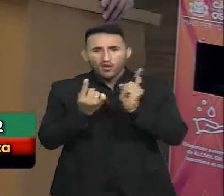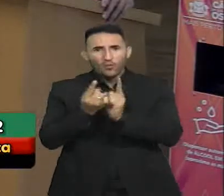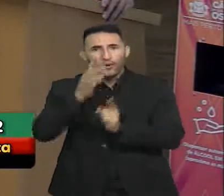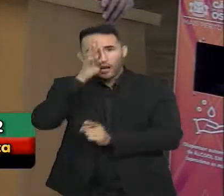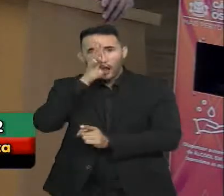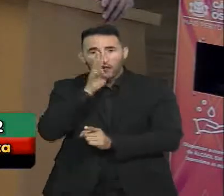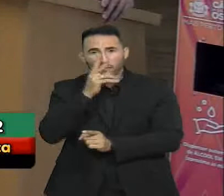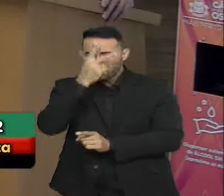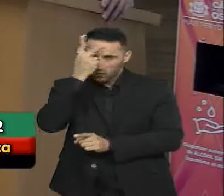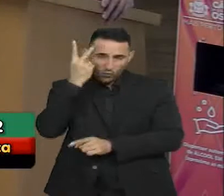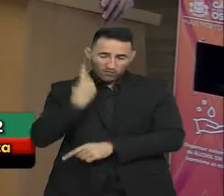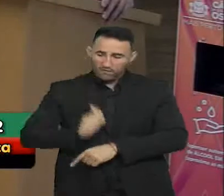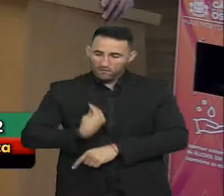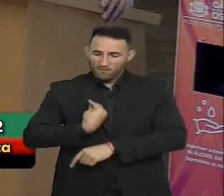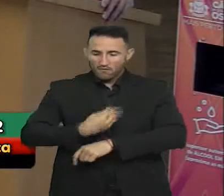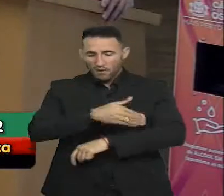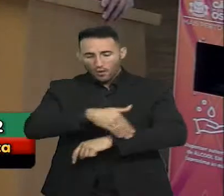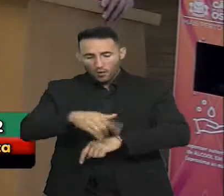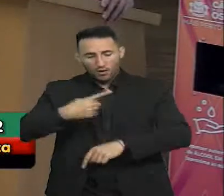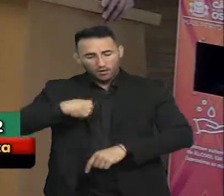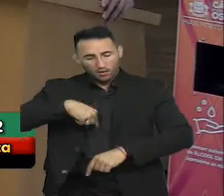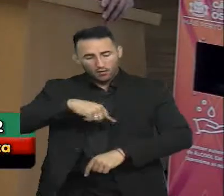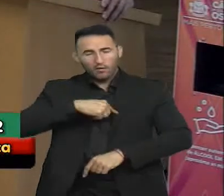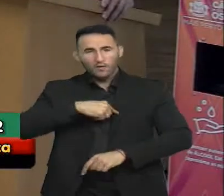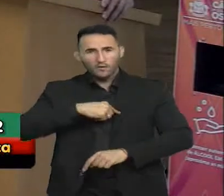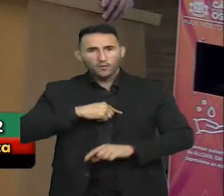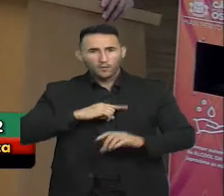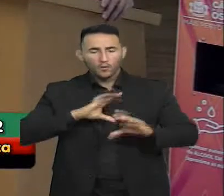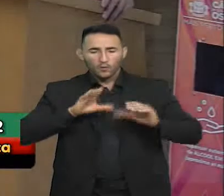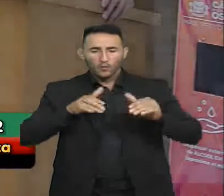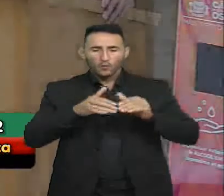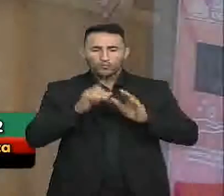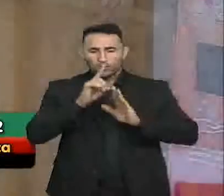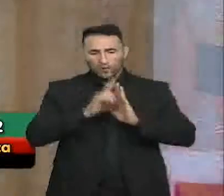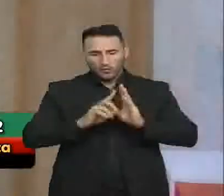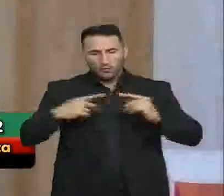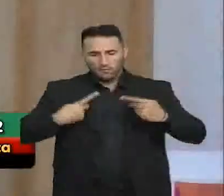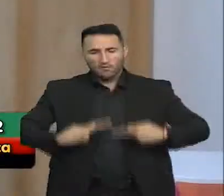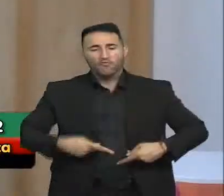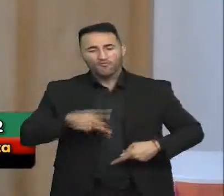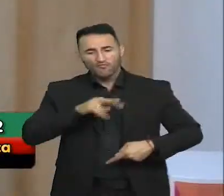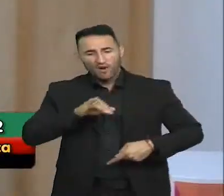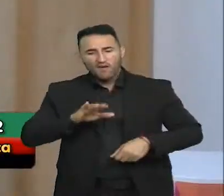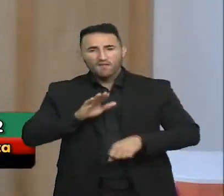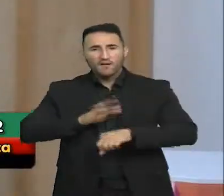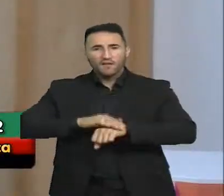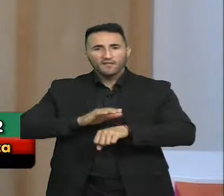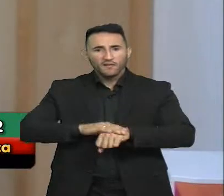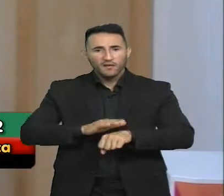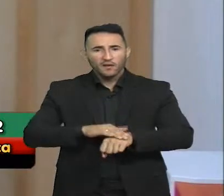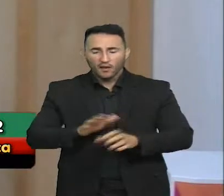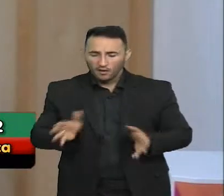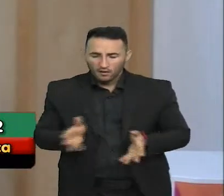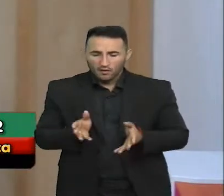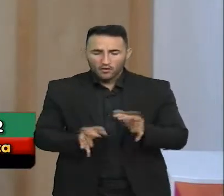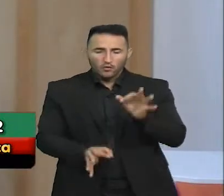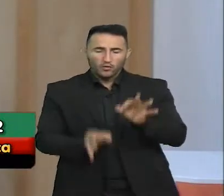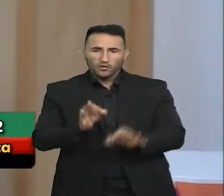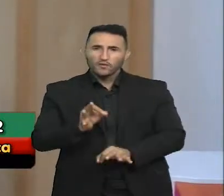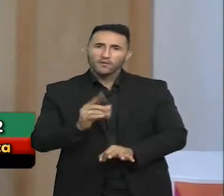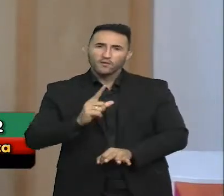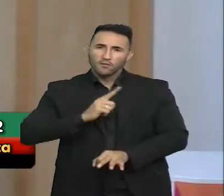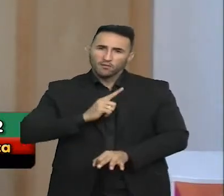de rua. E nós, enquanto Comissão de Direitos Humanos, organizaremos a orientação jurídica dessa população que se encontra em estado severo